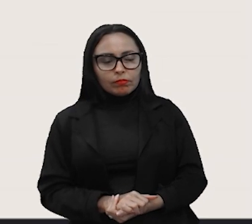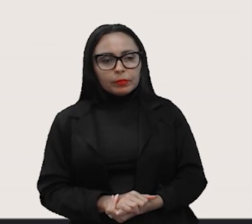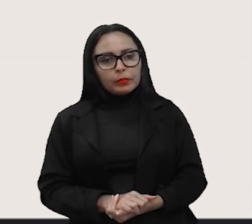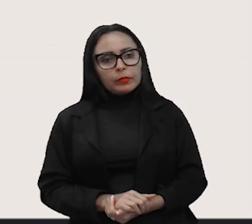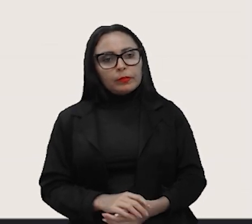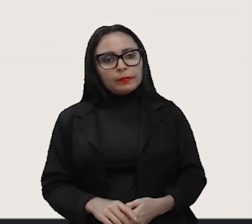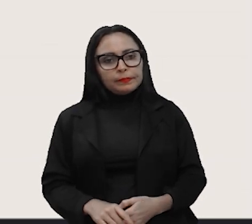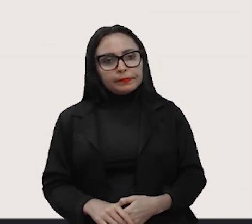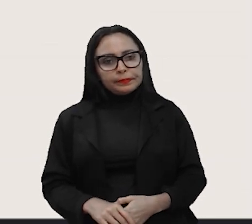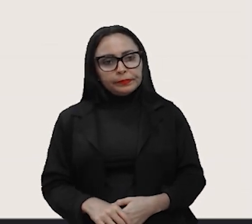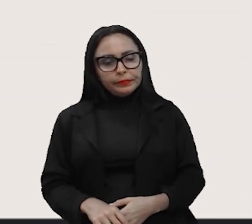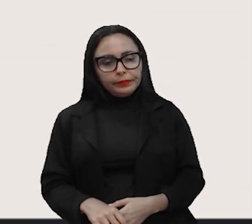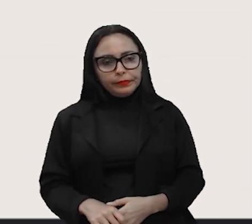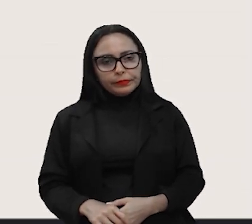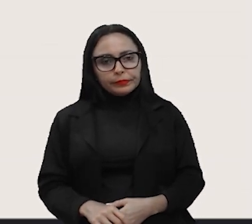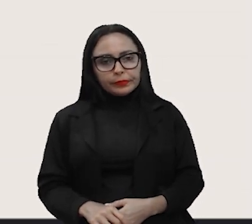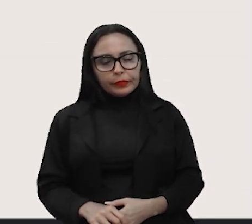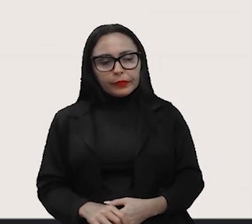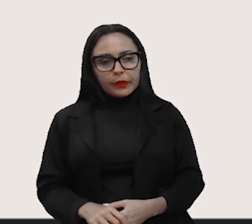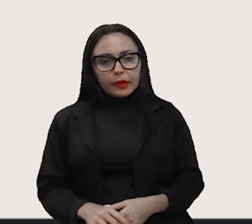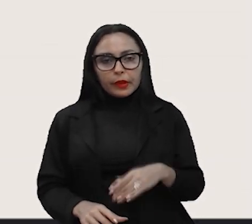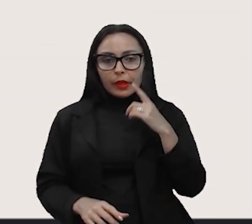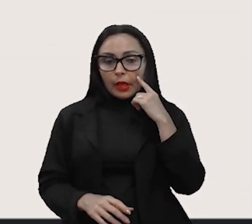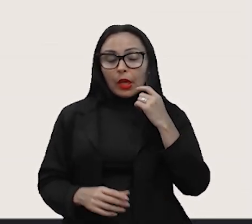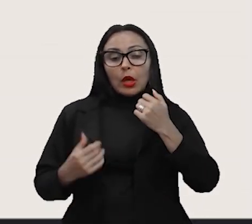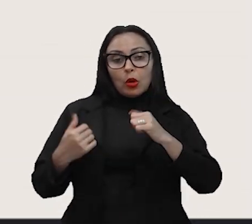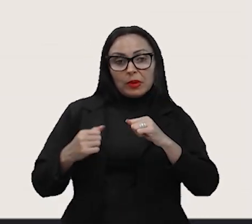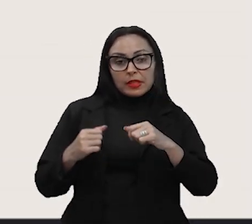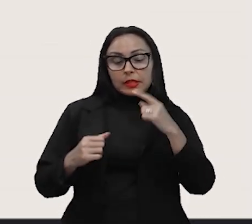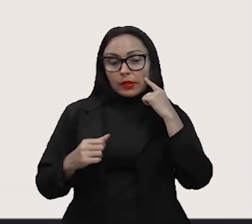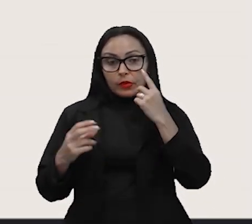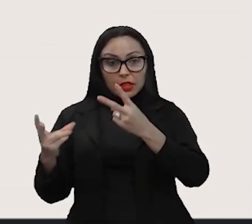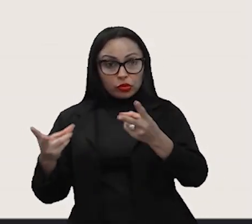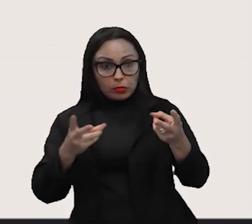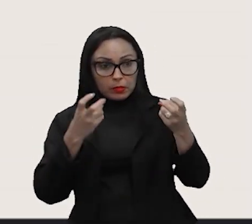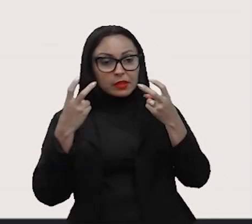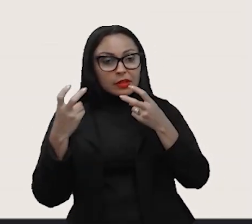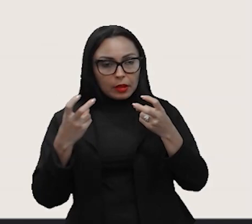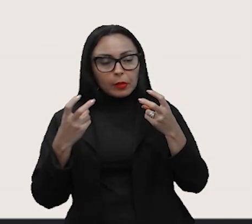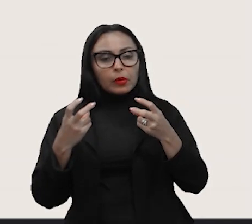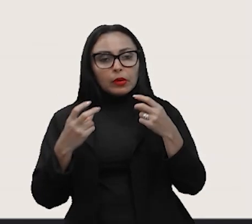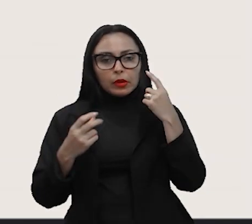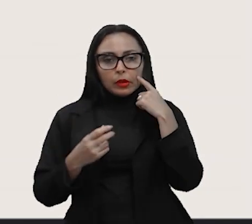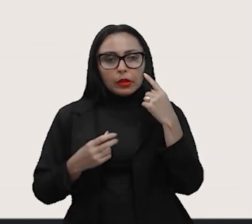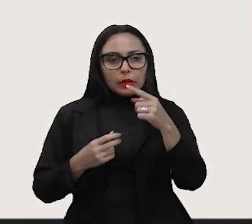Eu preciso que vocês tomem cuidado que a tireoide e a paratireoide, ela é assim, você vai ter uma gravatinha